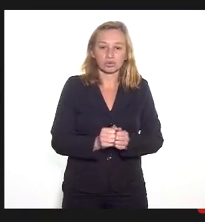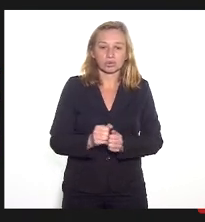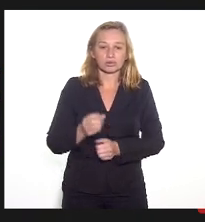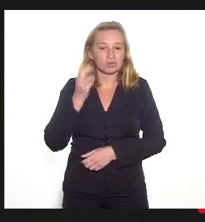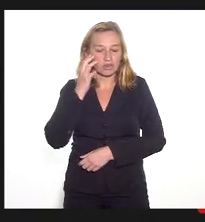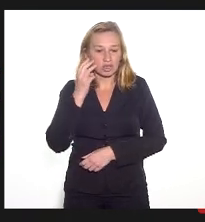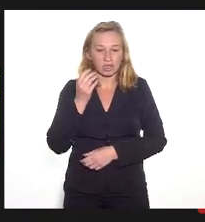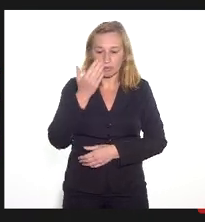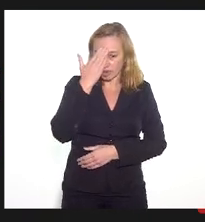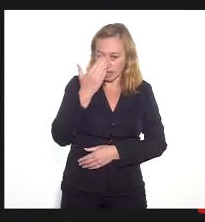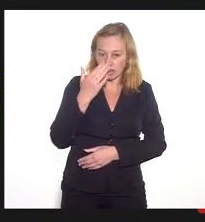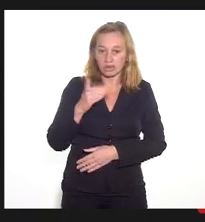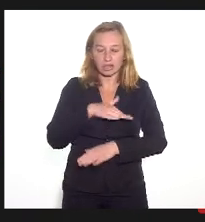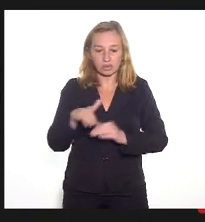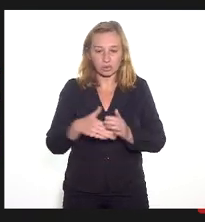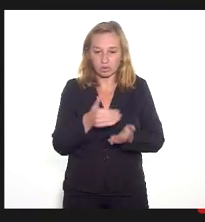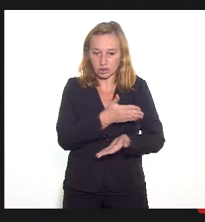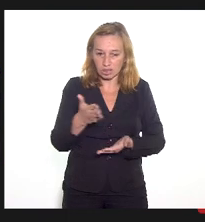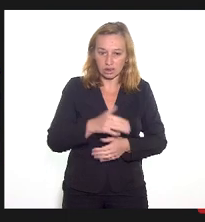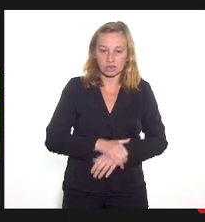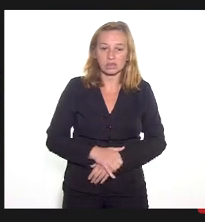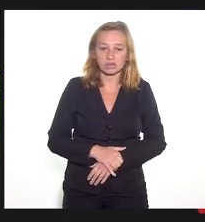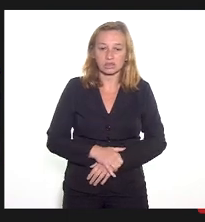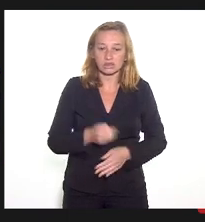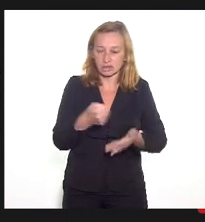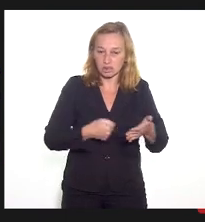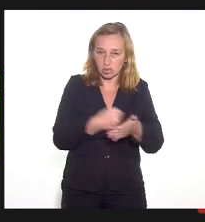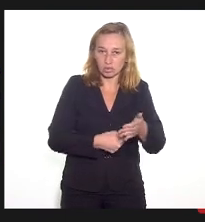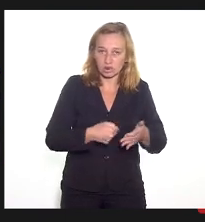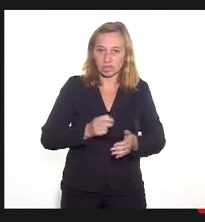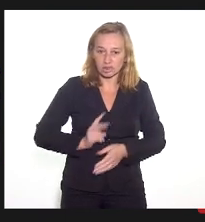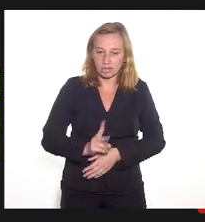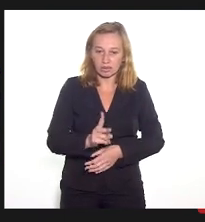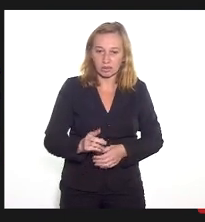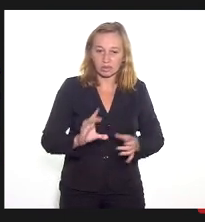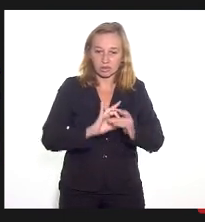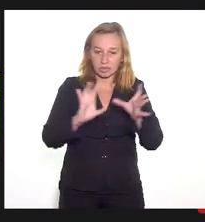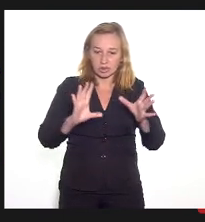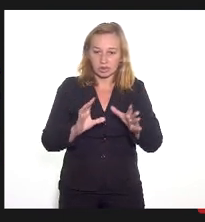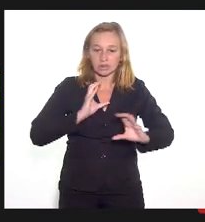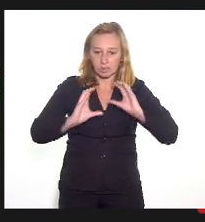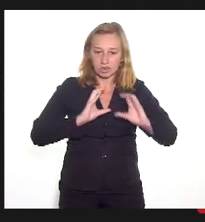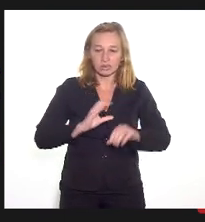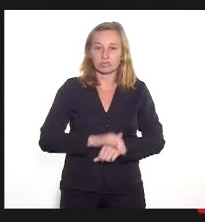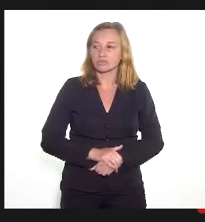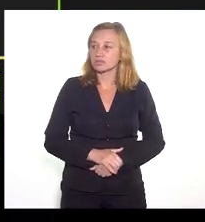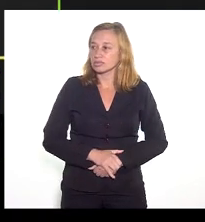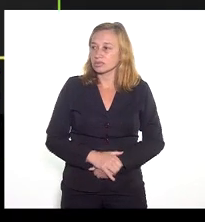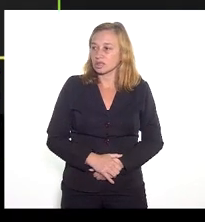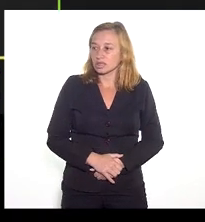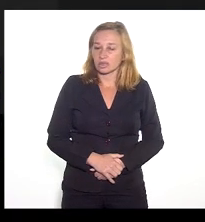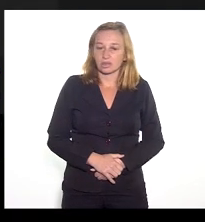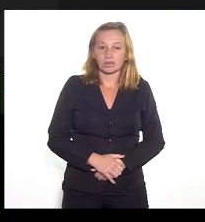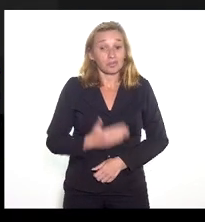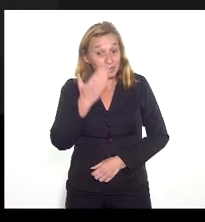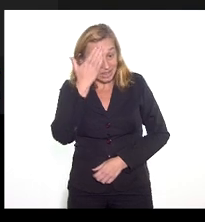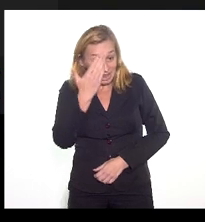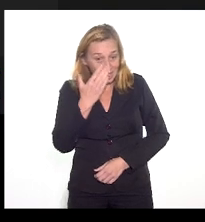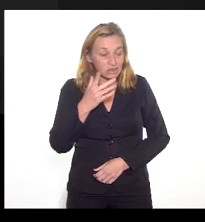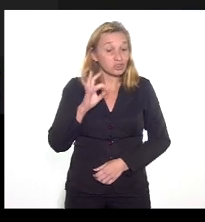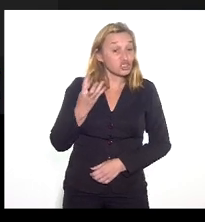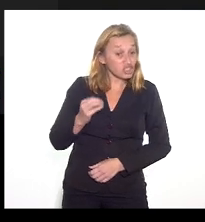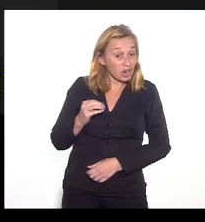obrigado. Todo mundo aí, Orlando, e todo mundo que está aí nessa luta sempre pela democratização da comunicação. Obrigado,